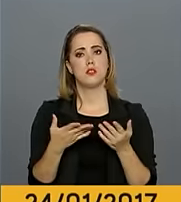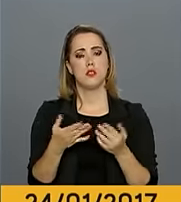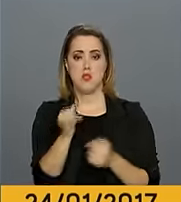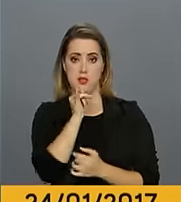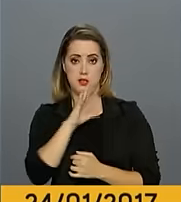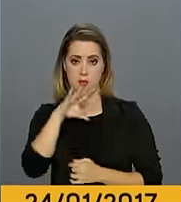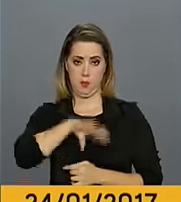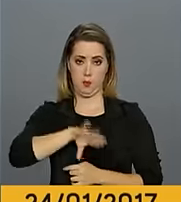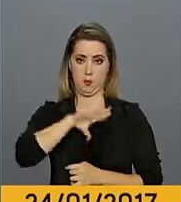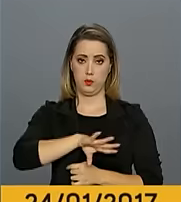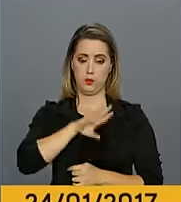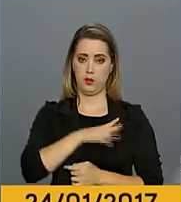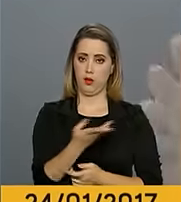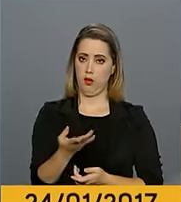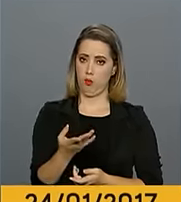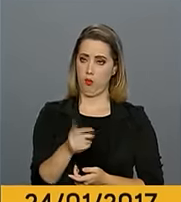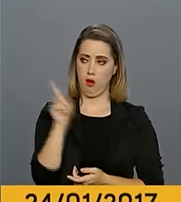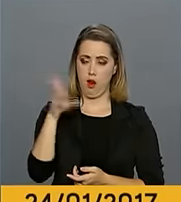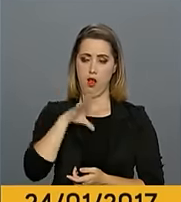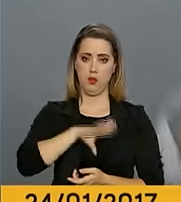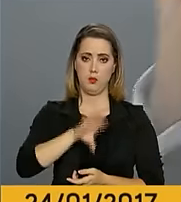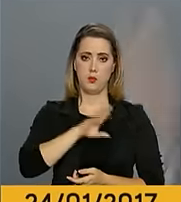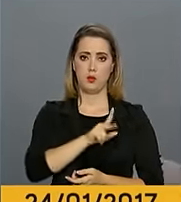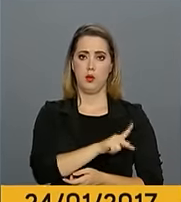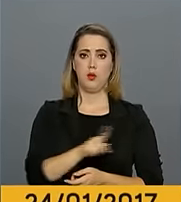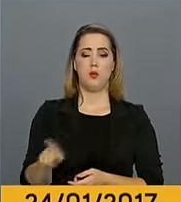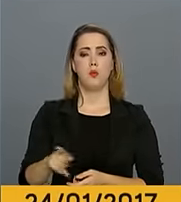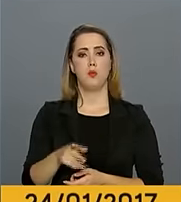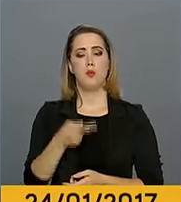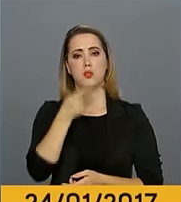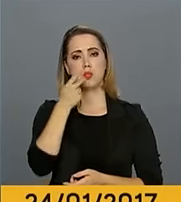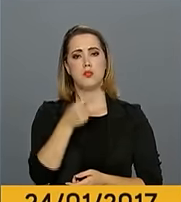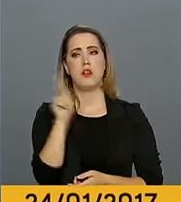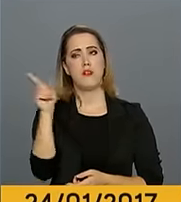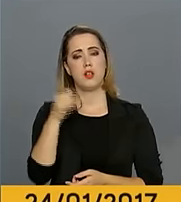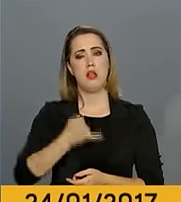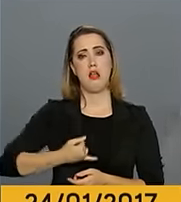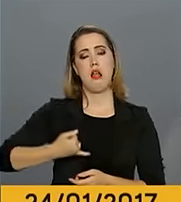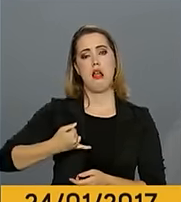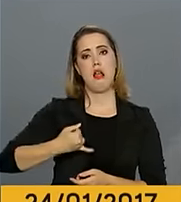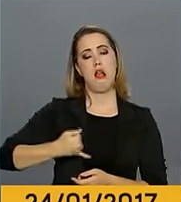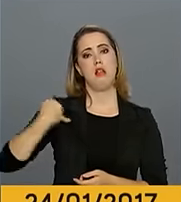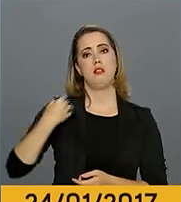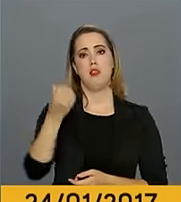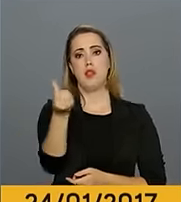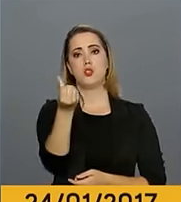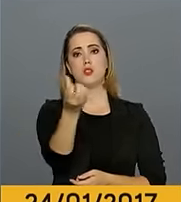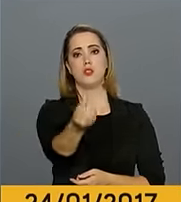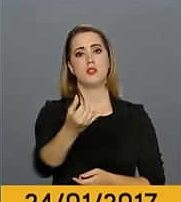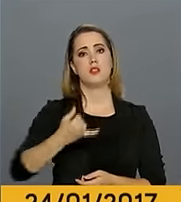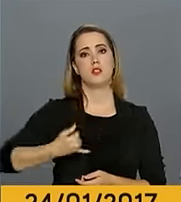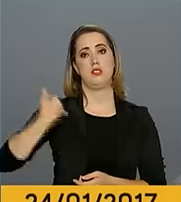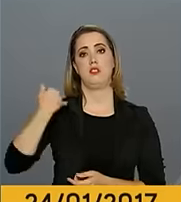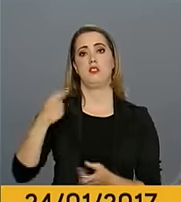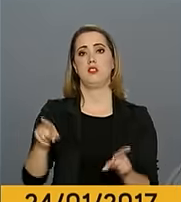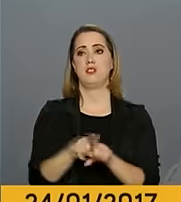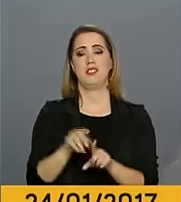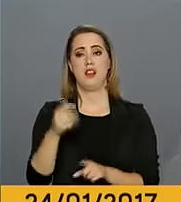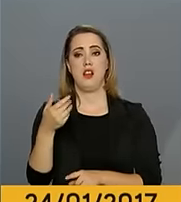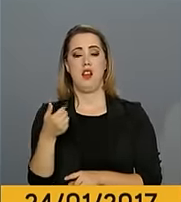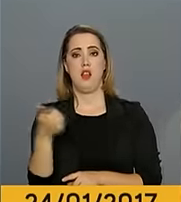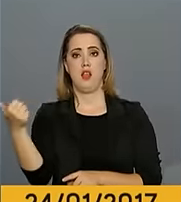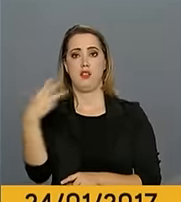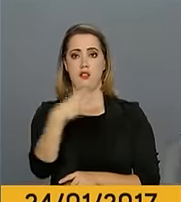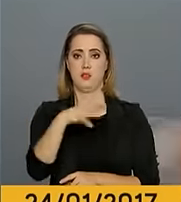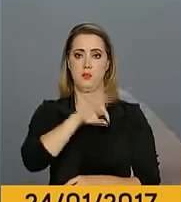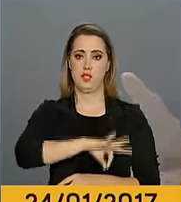senhor presidente me dizia que lá a idade mínima é 66 anos, tiveram que cortar o 13º salário, lá havia 13º salário de funcionários